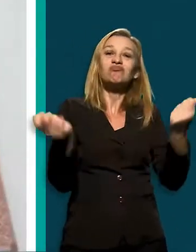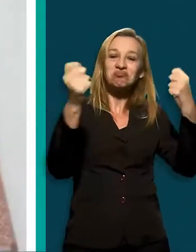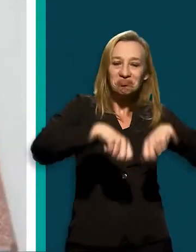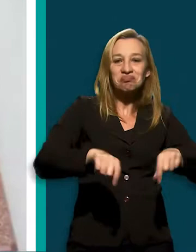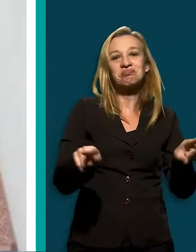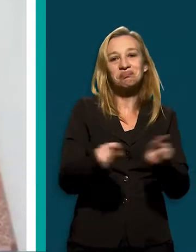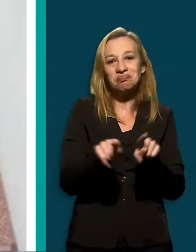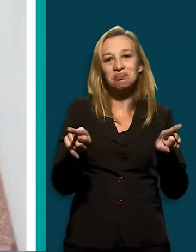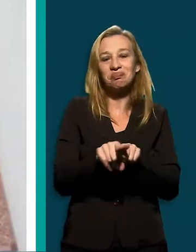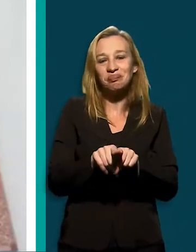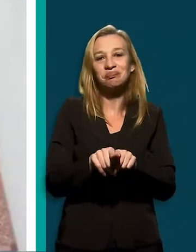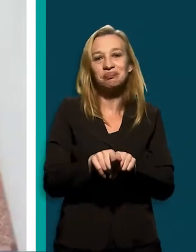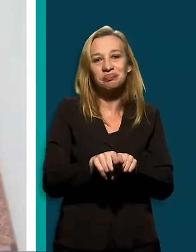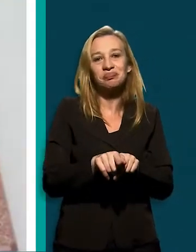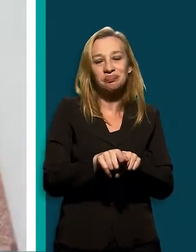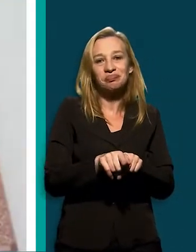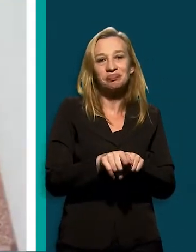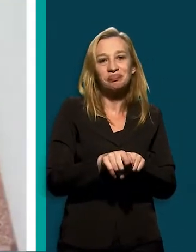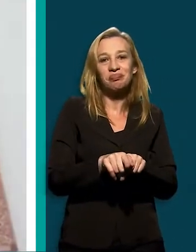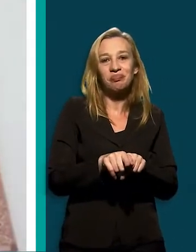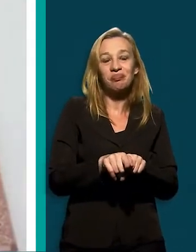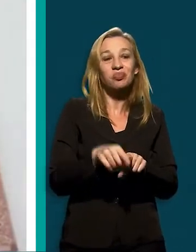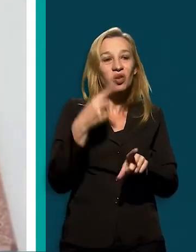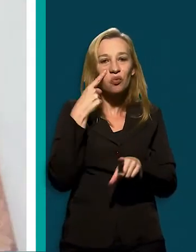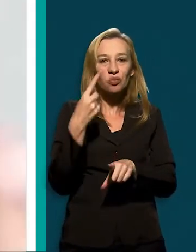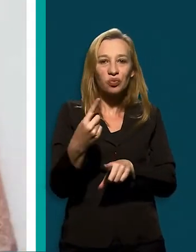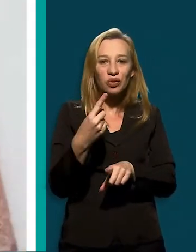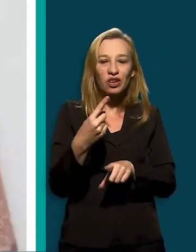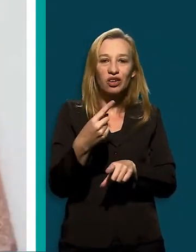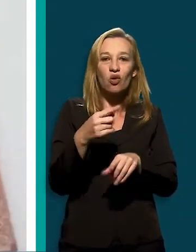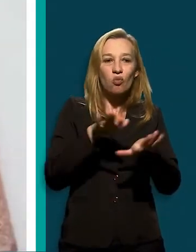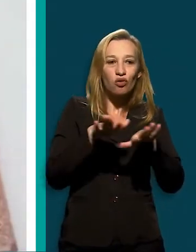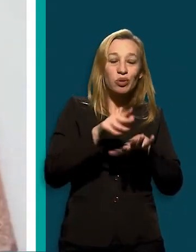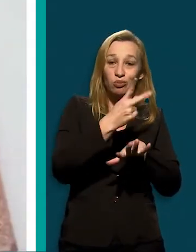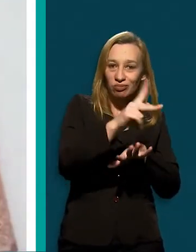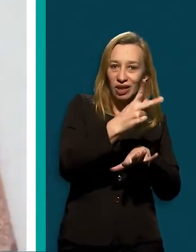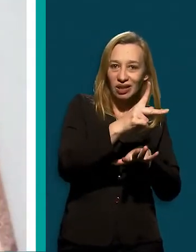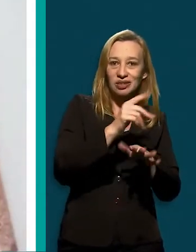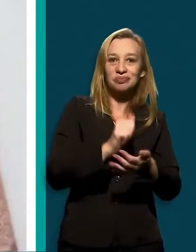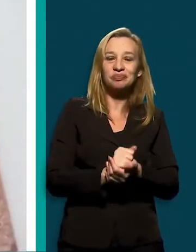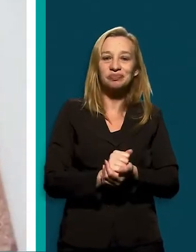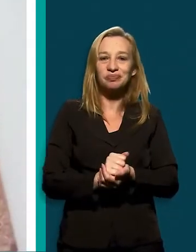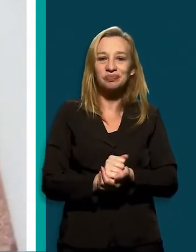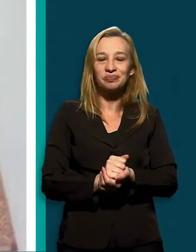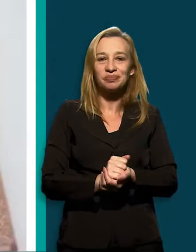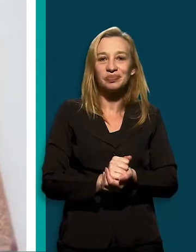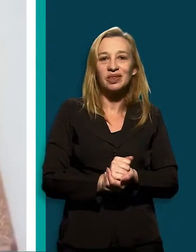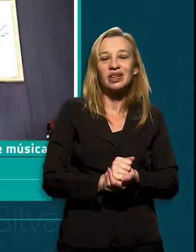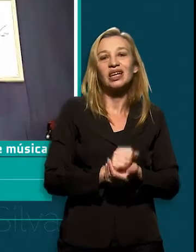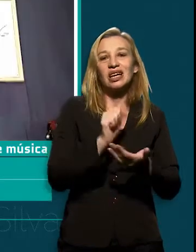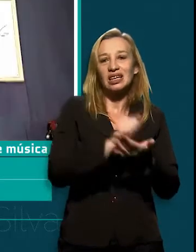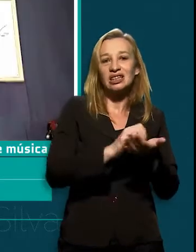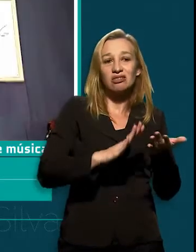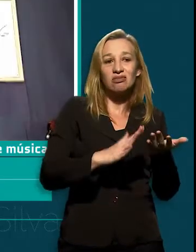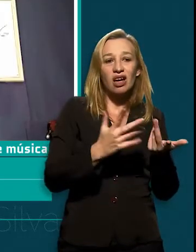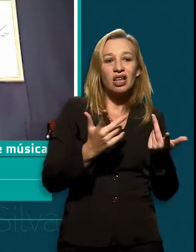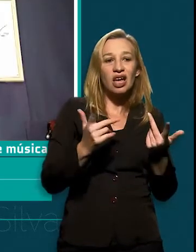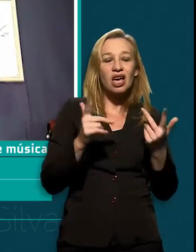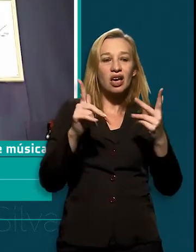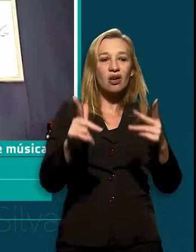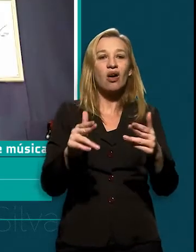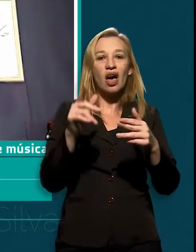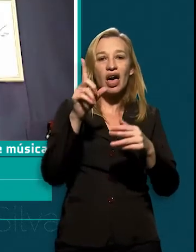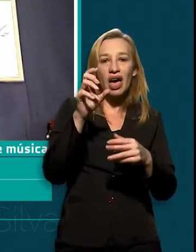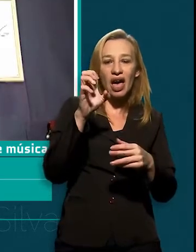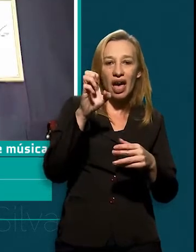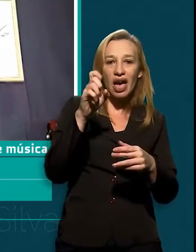essa possibilidade também de mesmo a distância, conseguir ver o movimento deles. E era meio, assim como o Edson falou,